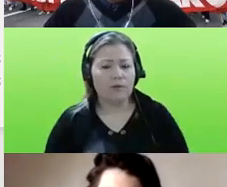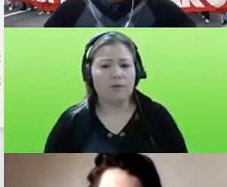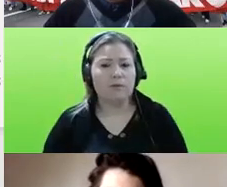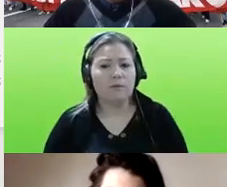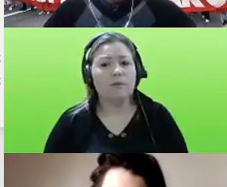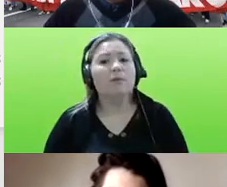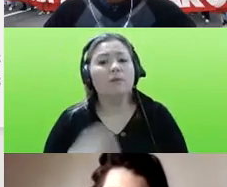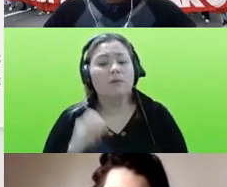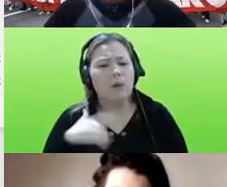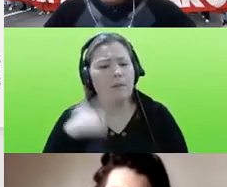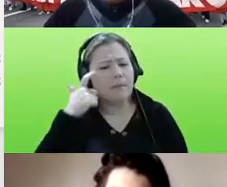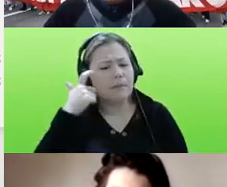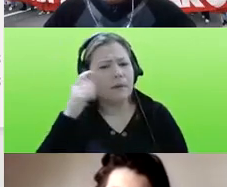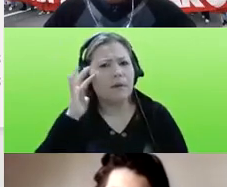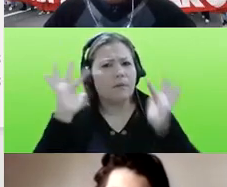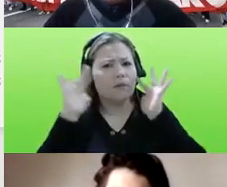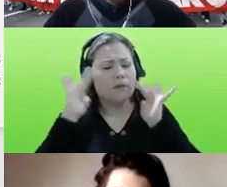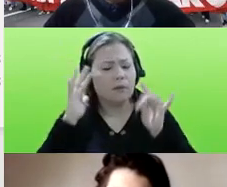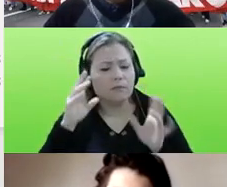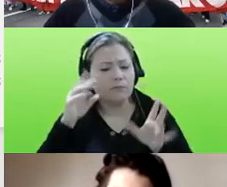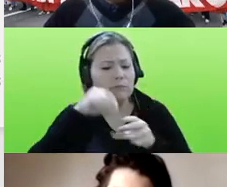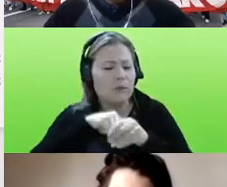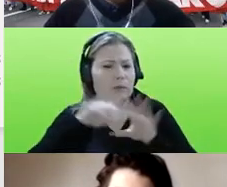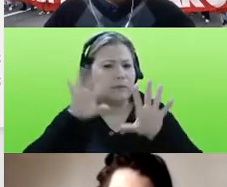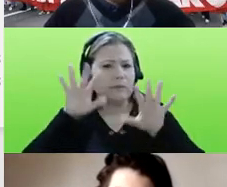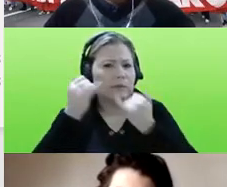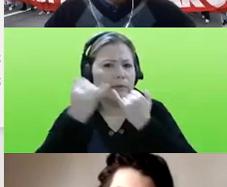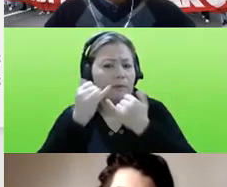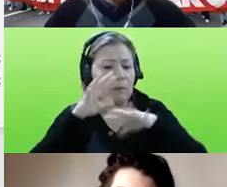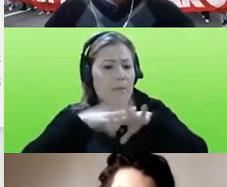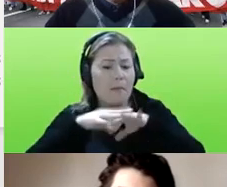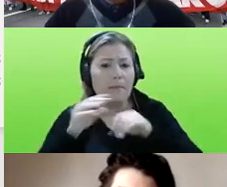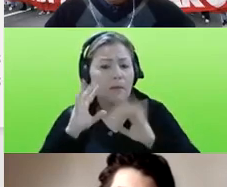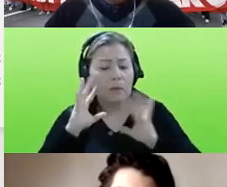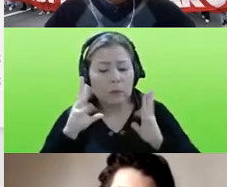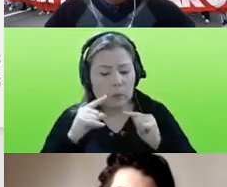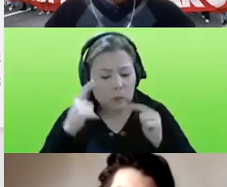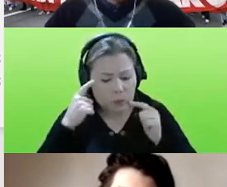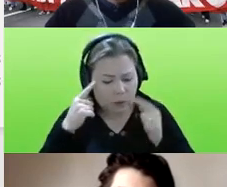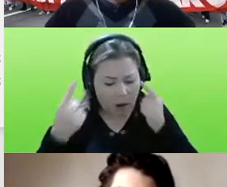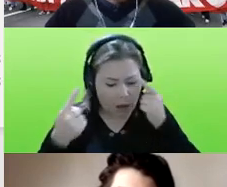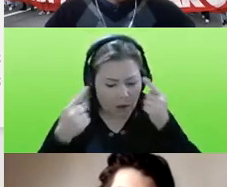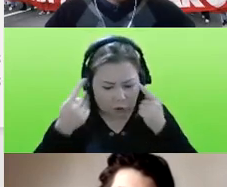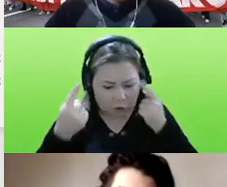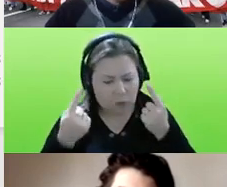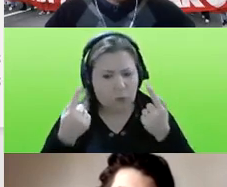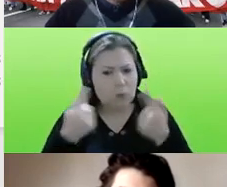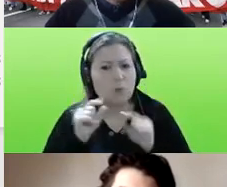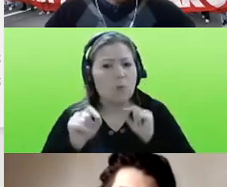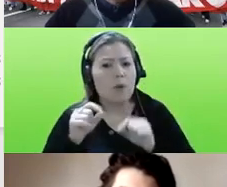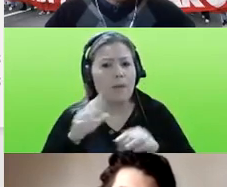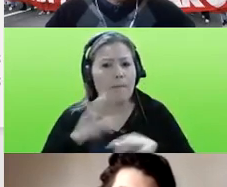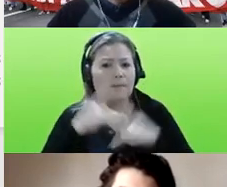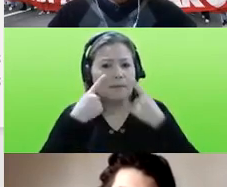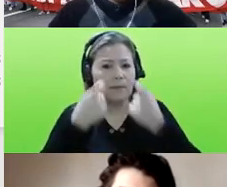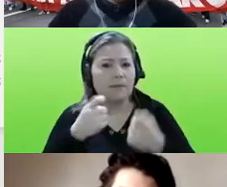você pensar a imaginação na matemática, é sobretudo o sentido criativo que é o mais interessante.